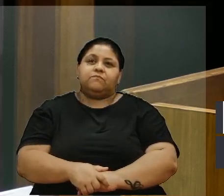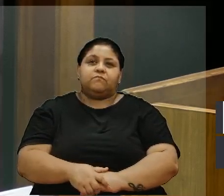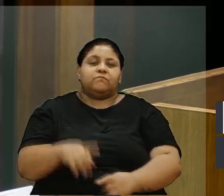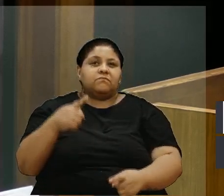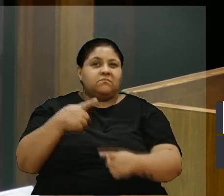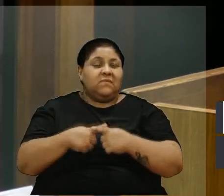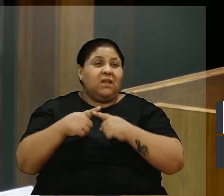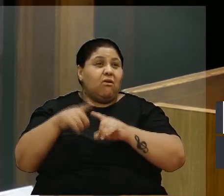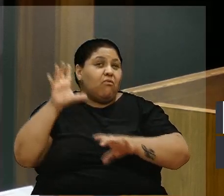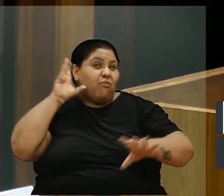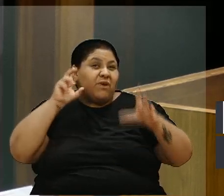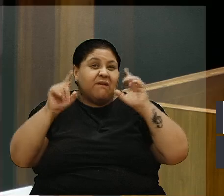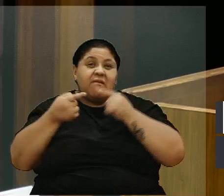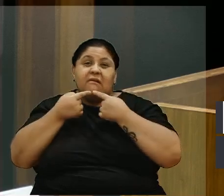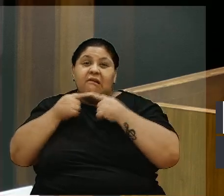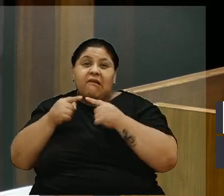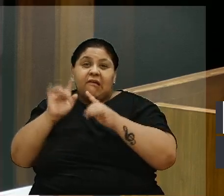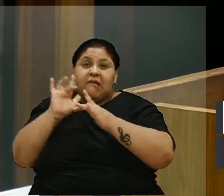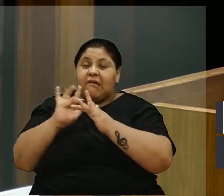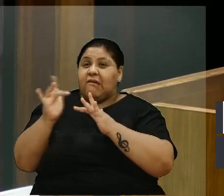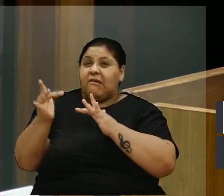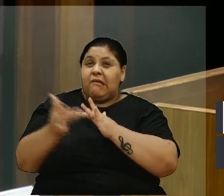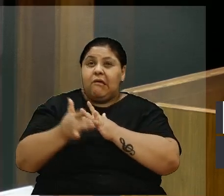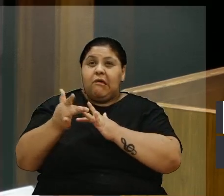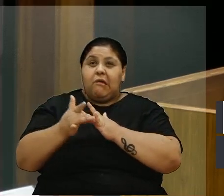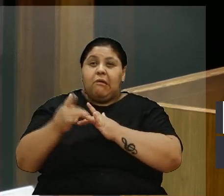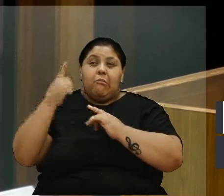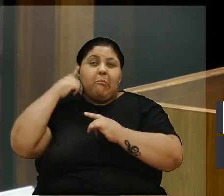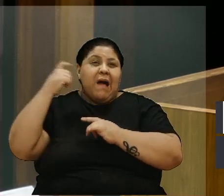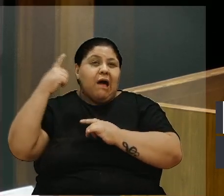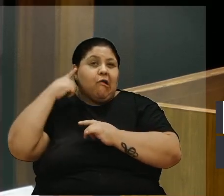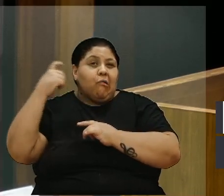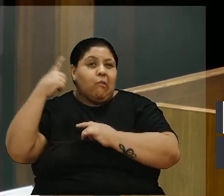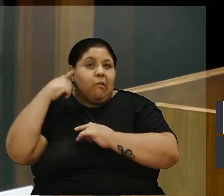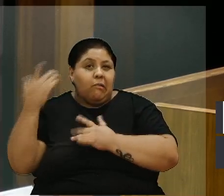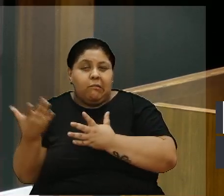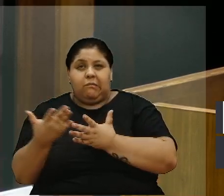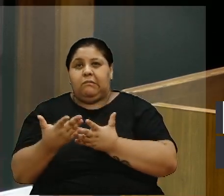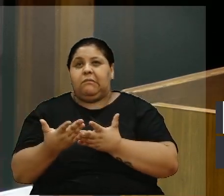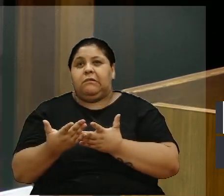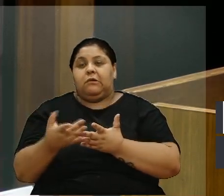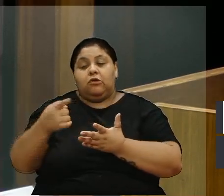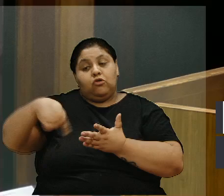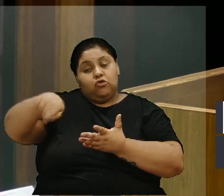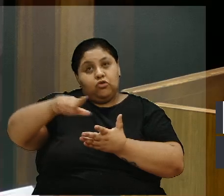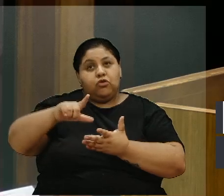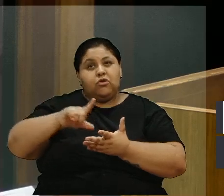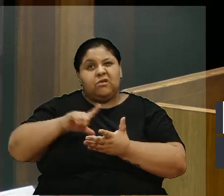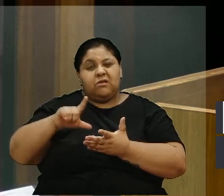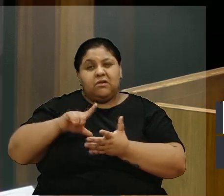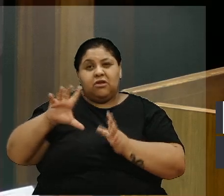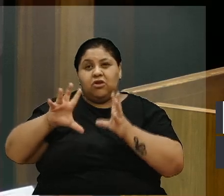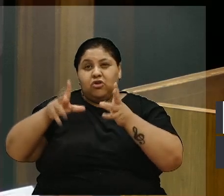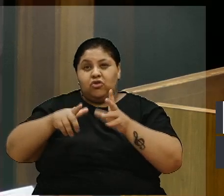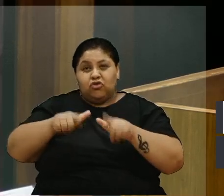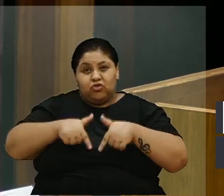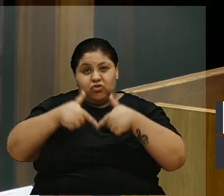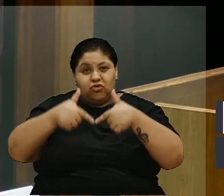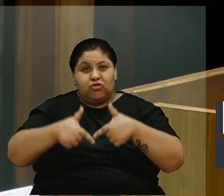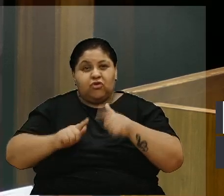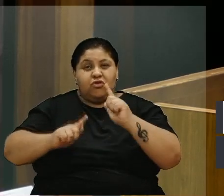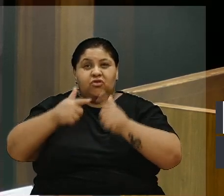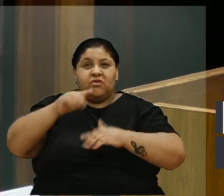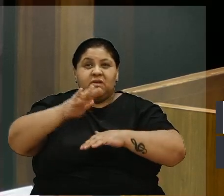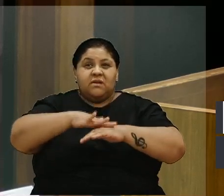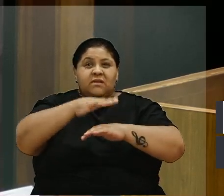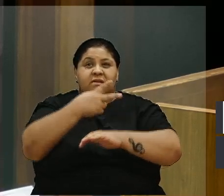eu ouvi várias críticas na rede social pelo barulho, por várias coisas. Nós tivemos, entre todas as atividades de Carnaval, mais